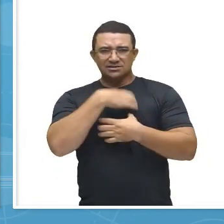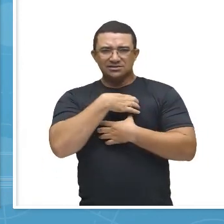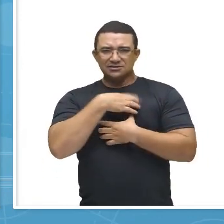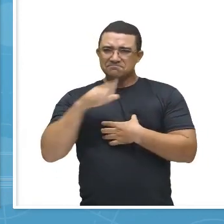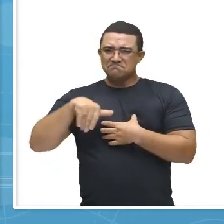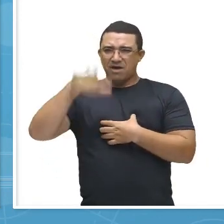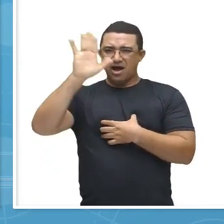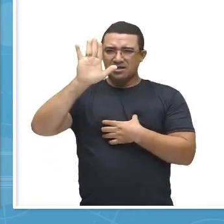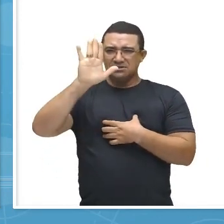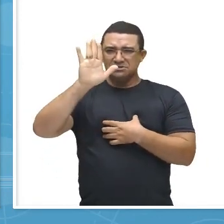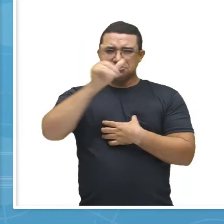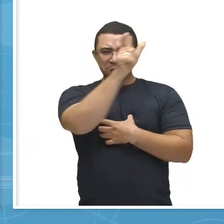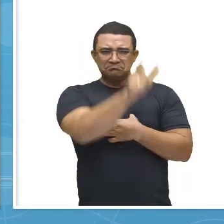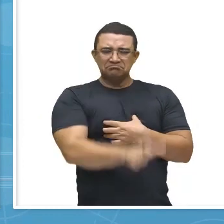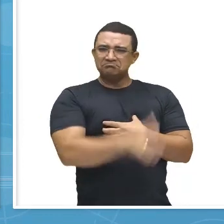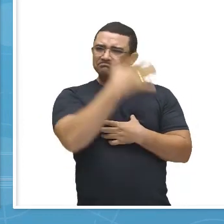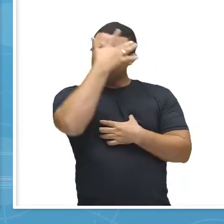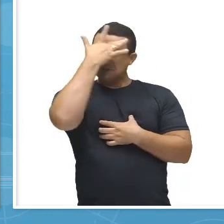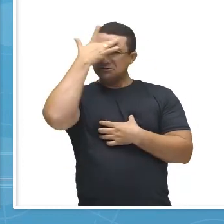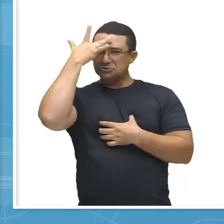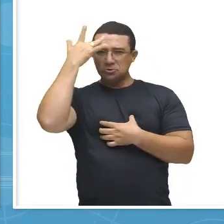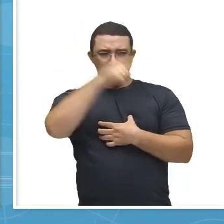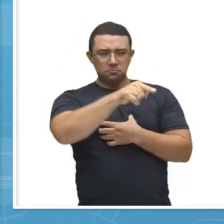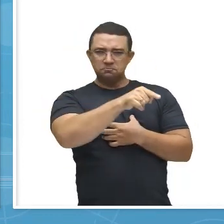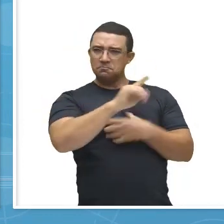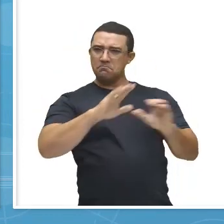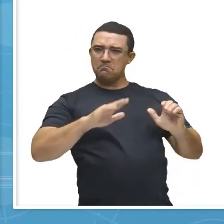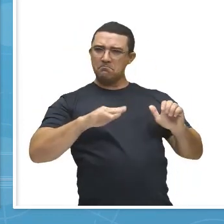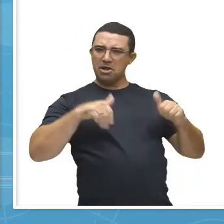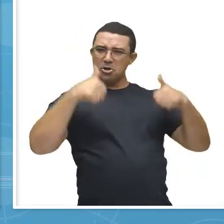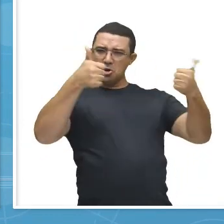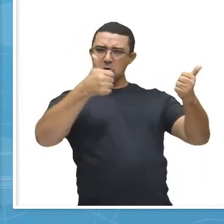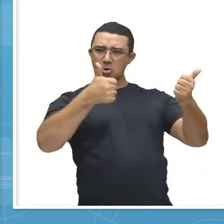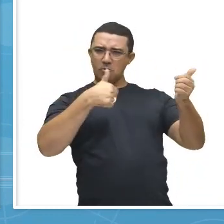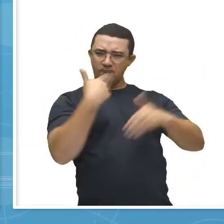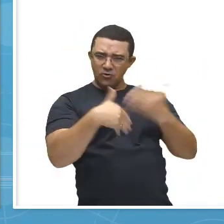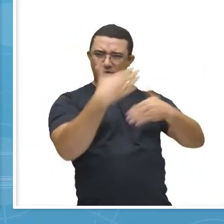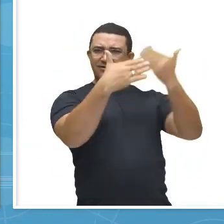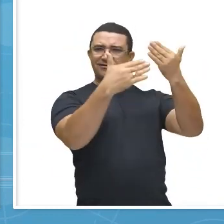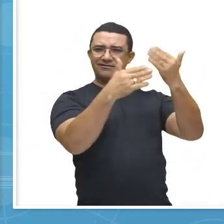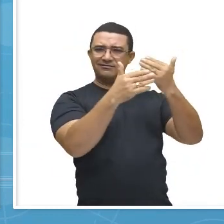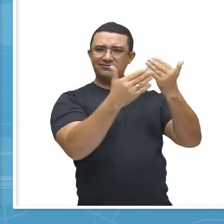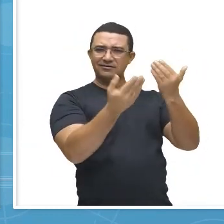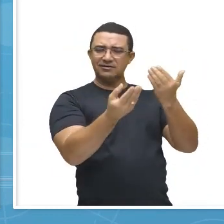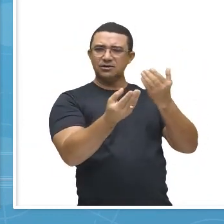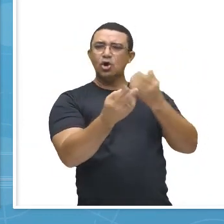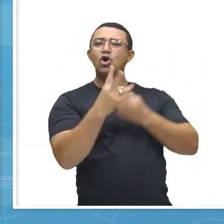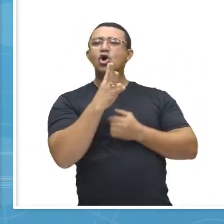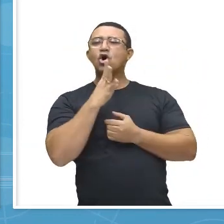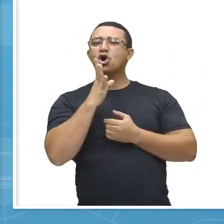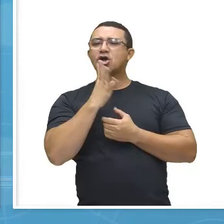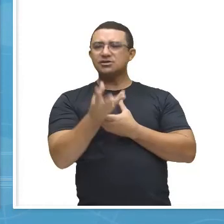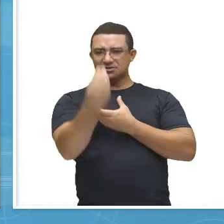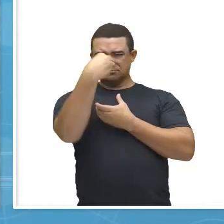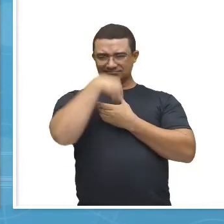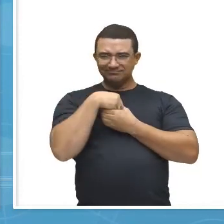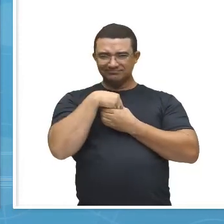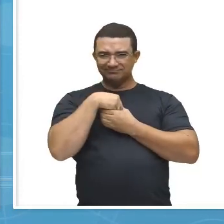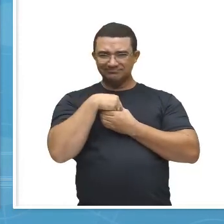pessoa, na sua tentativa de se conhecer mais, né? De se tornar uma